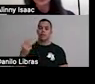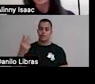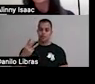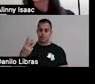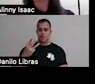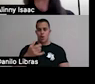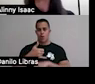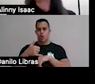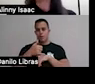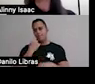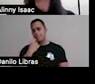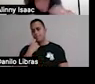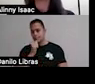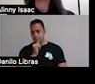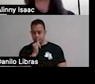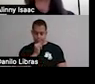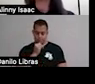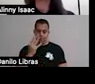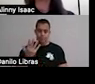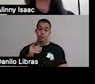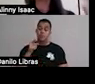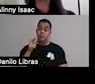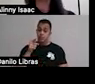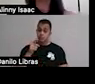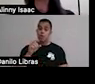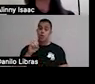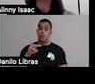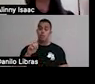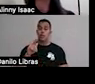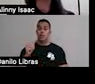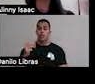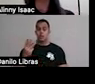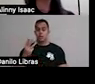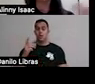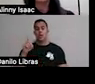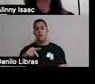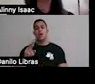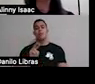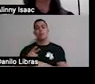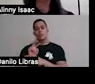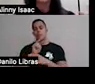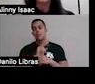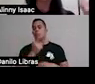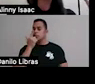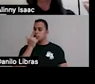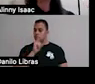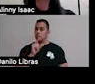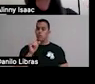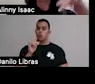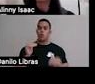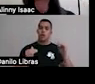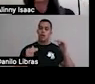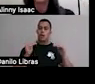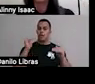peixe, por exemplo. E essa suplementação com ômega 3, portanto, seria uma alternativa aí nutracêutica para conseguir equilibrar